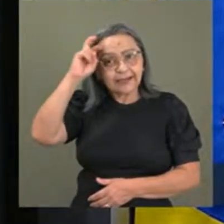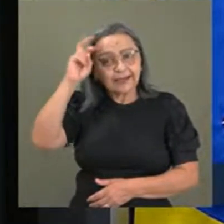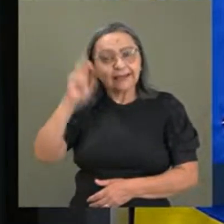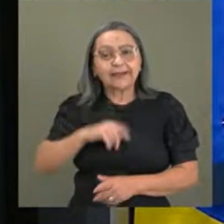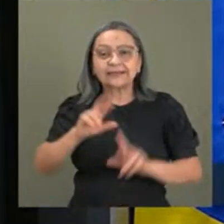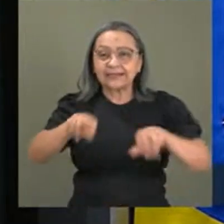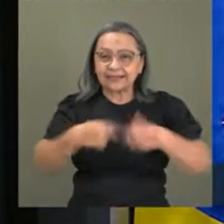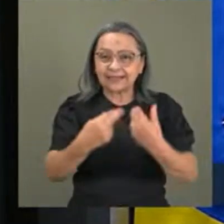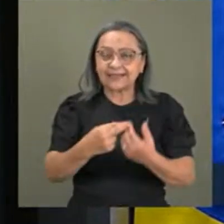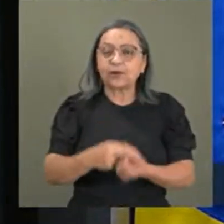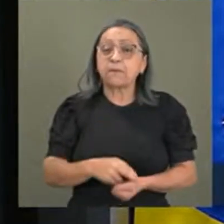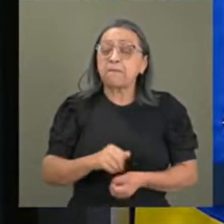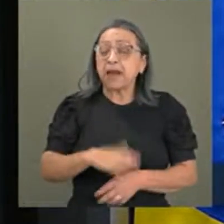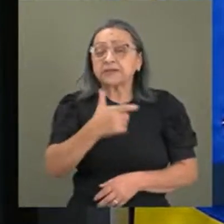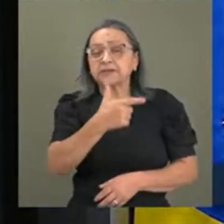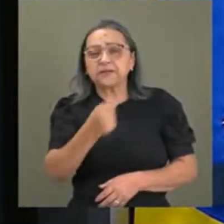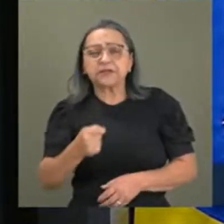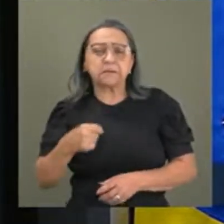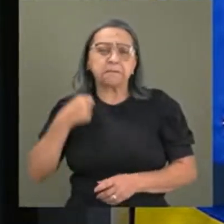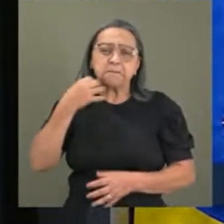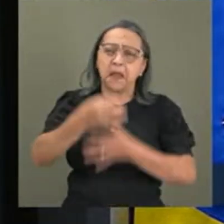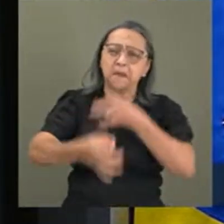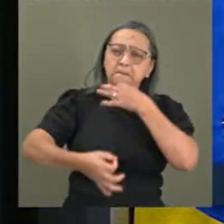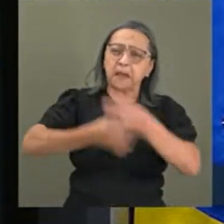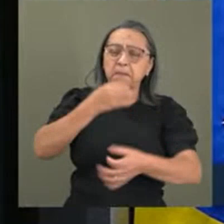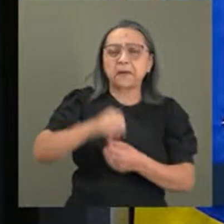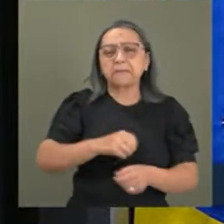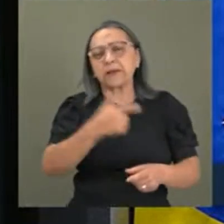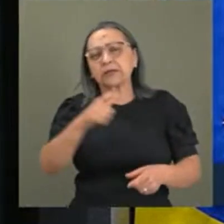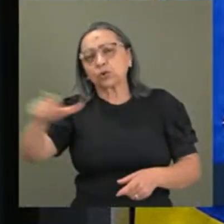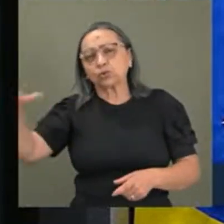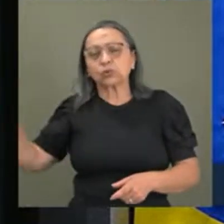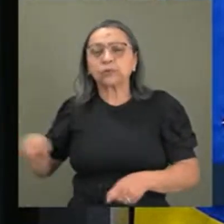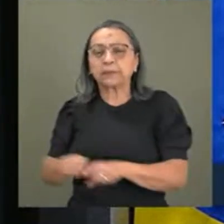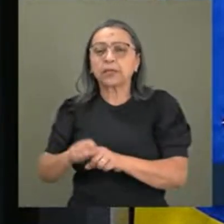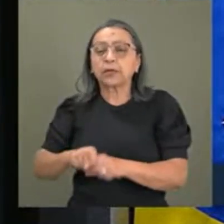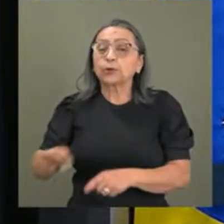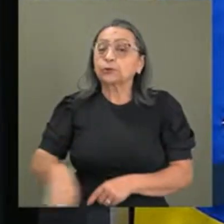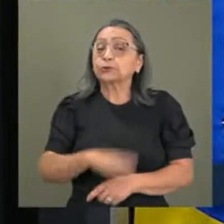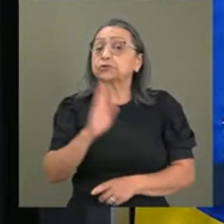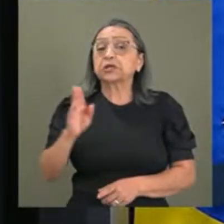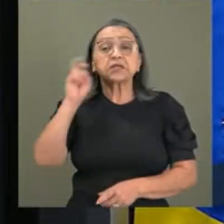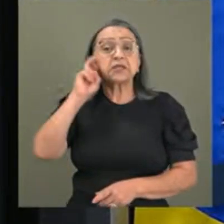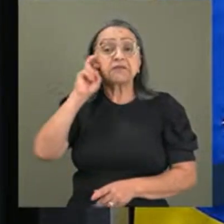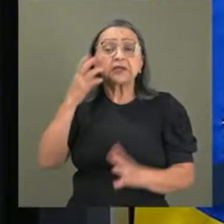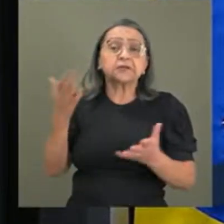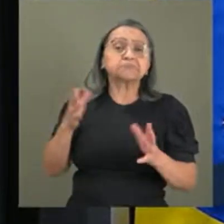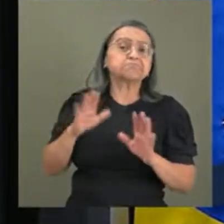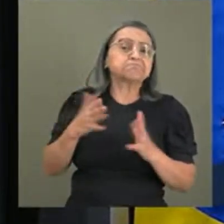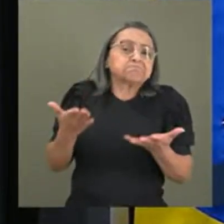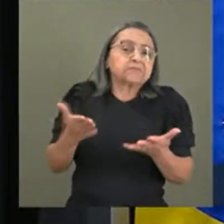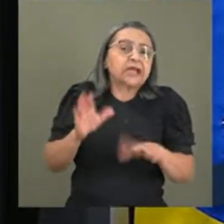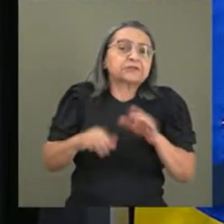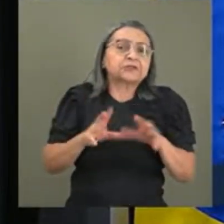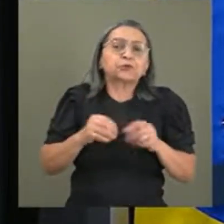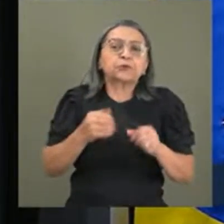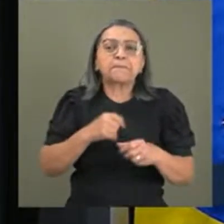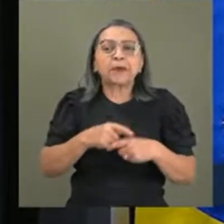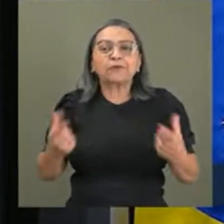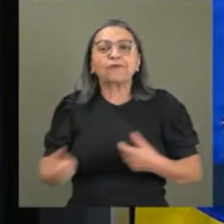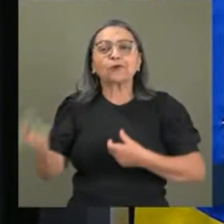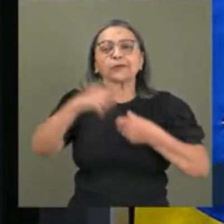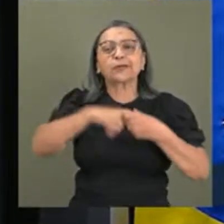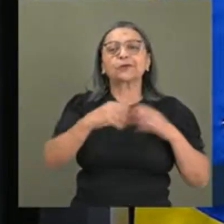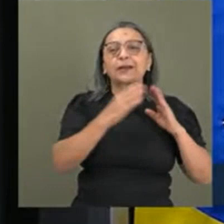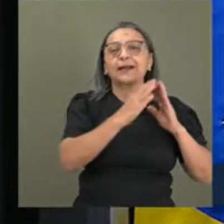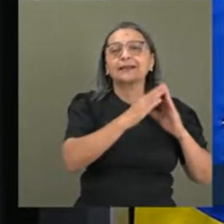falaram, outra dezena passaram por aqui, num dia que geralmente é um dia que já estão retornando para casa